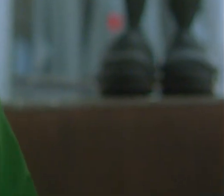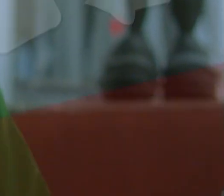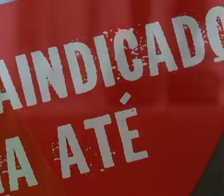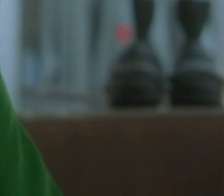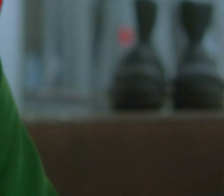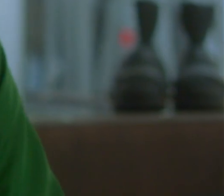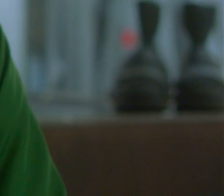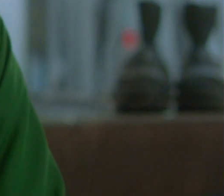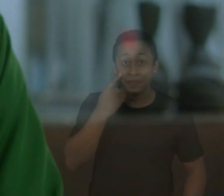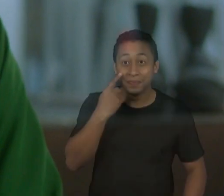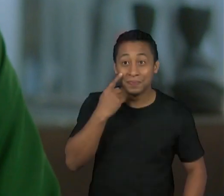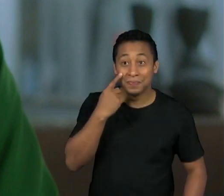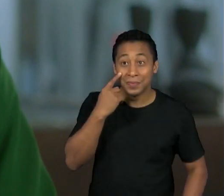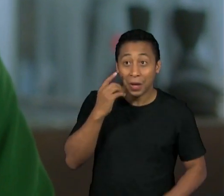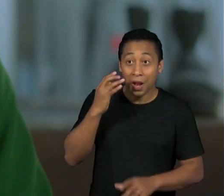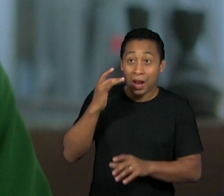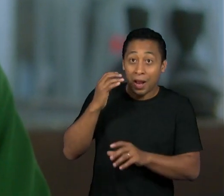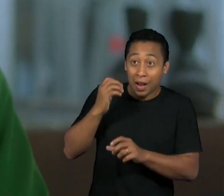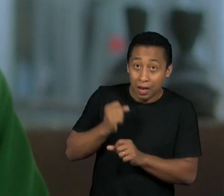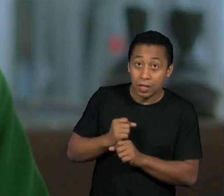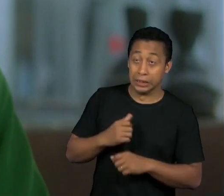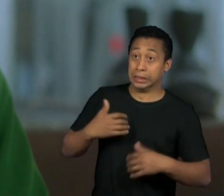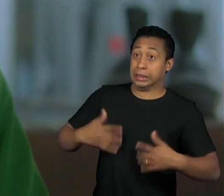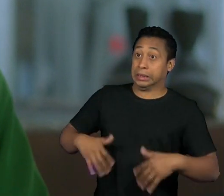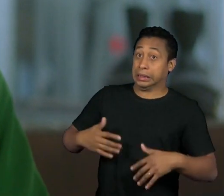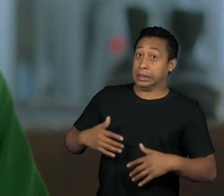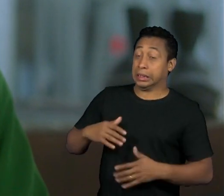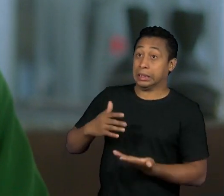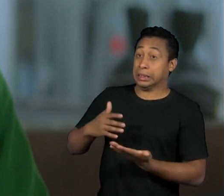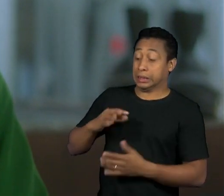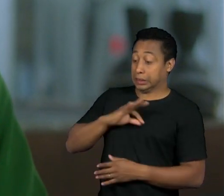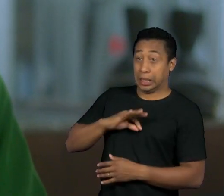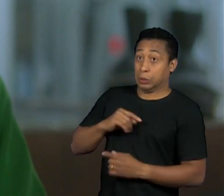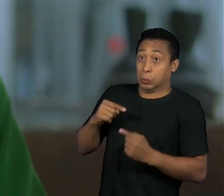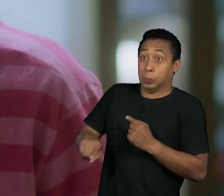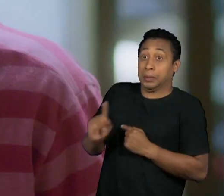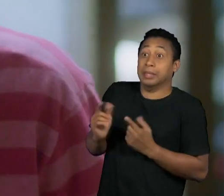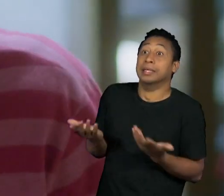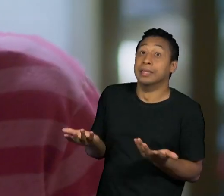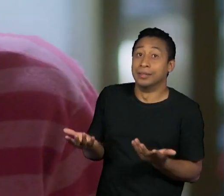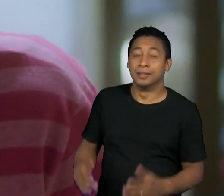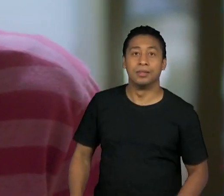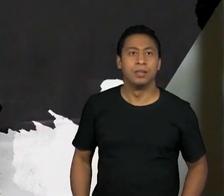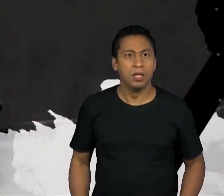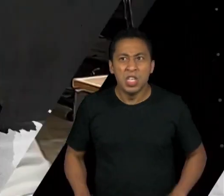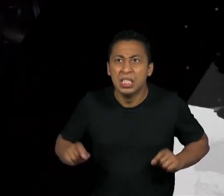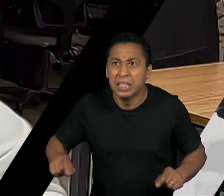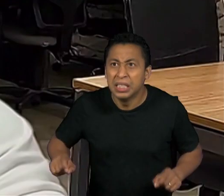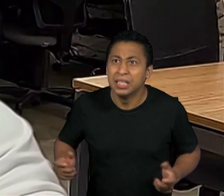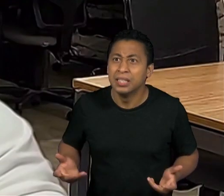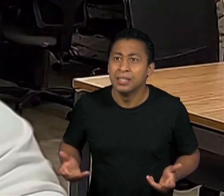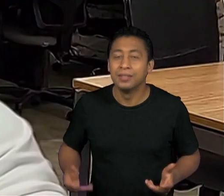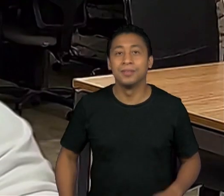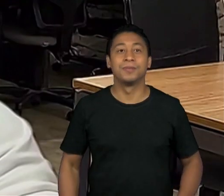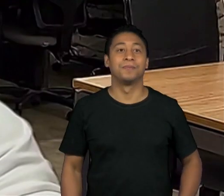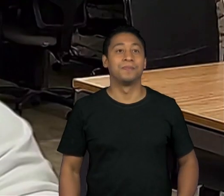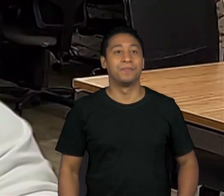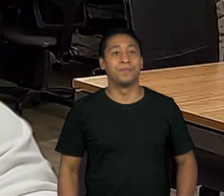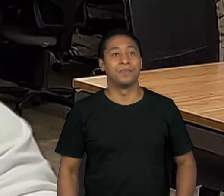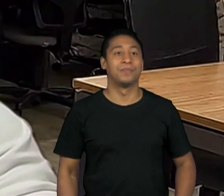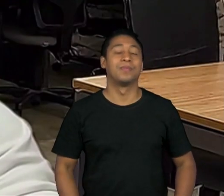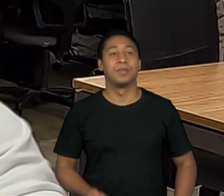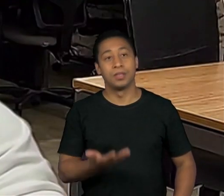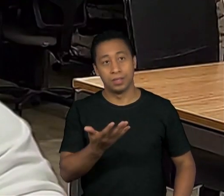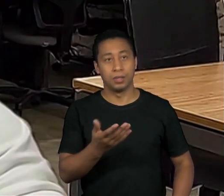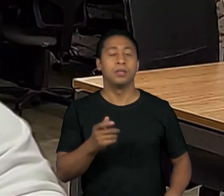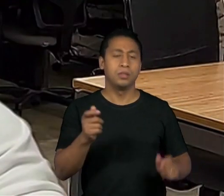Deu um total de... Esse valor é contraindicado para quem ganha até um salário mínimo. E o kit-chave teve que ser... genérico. Dá pra gente tratar